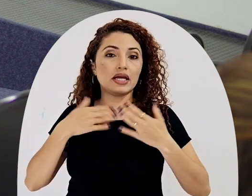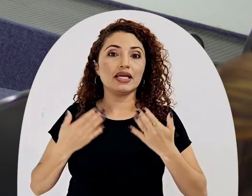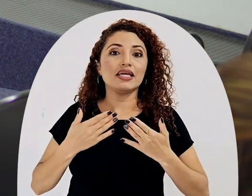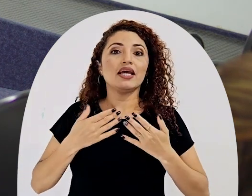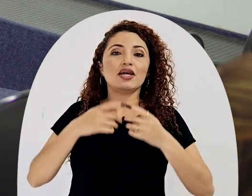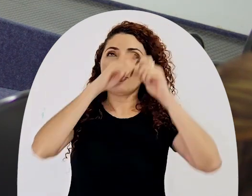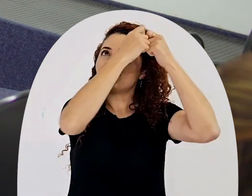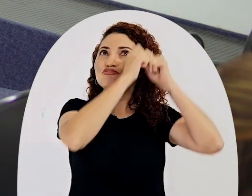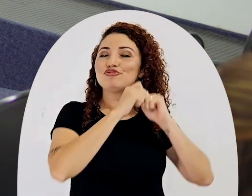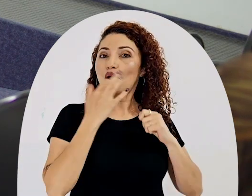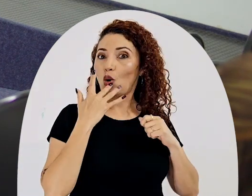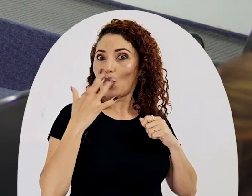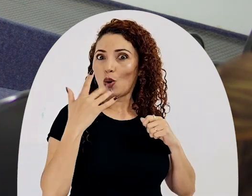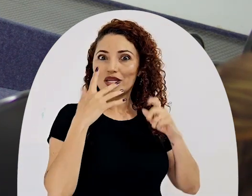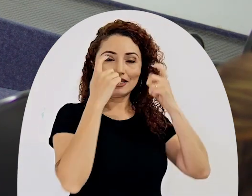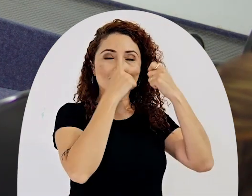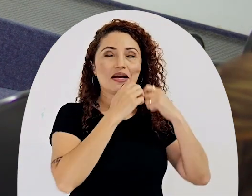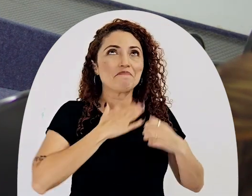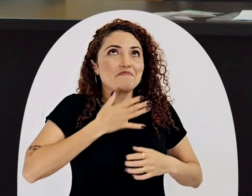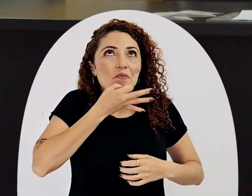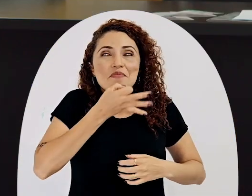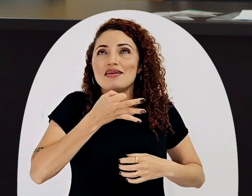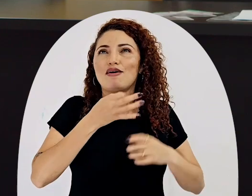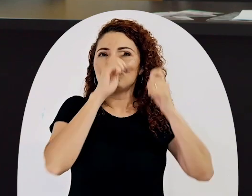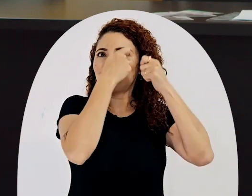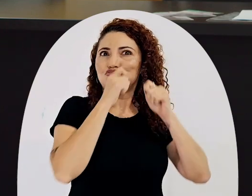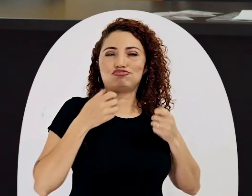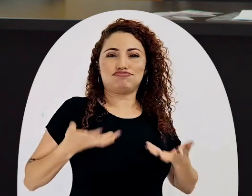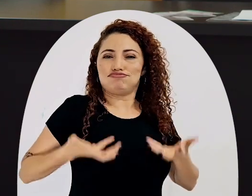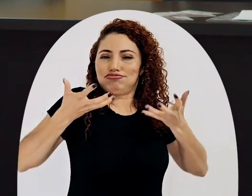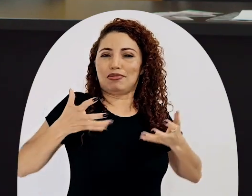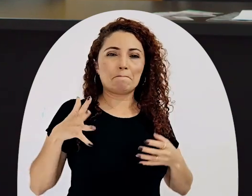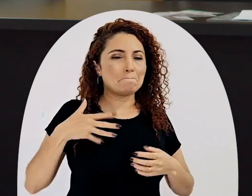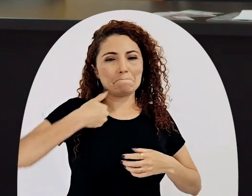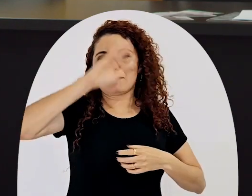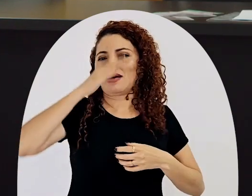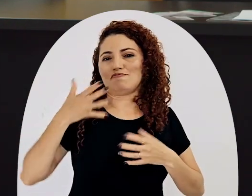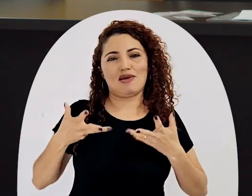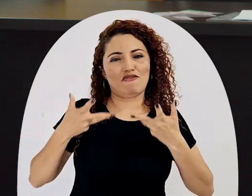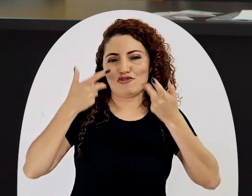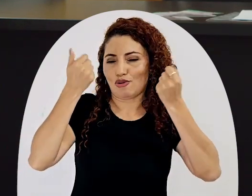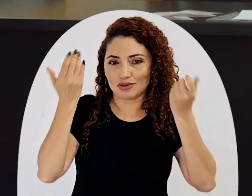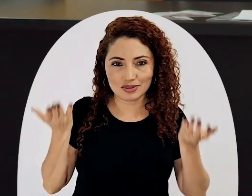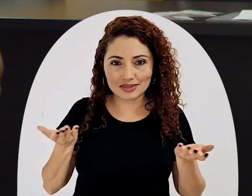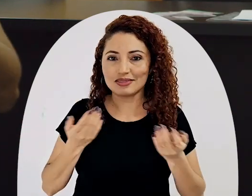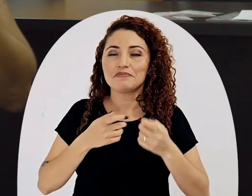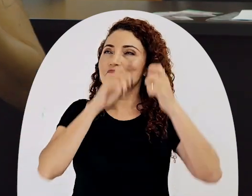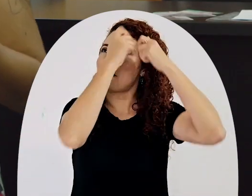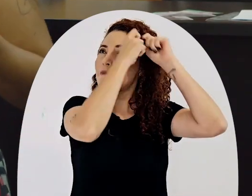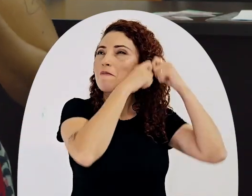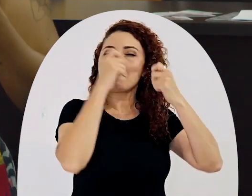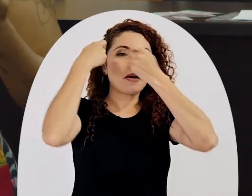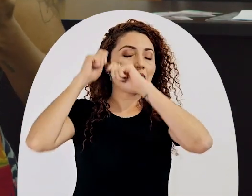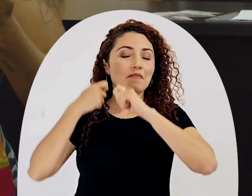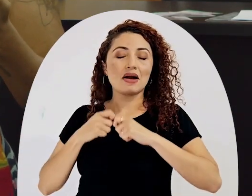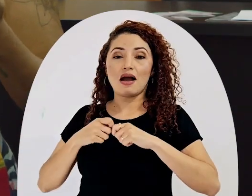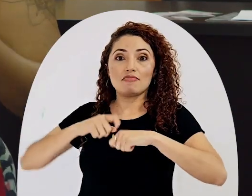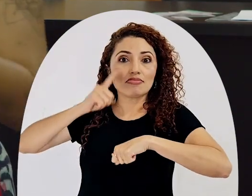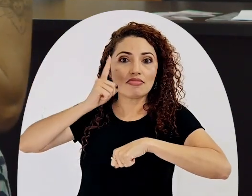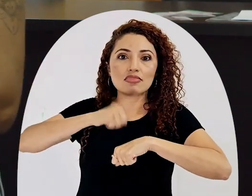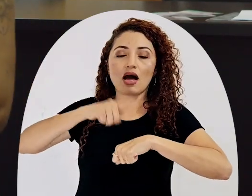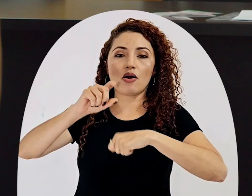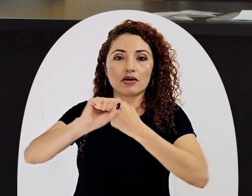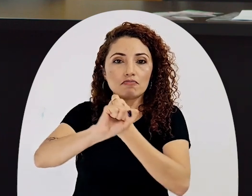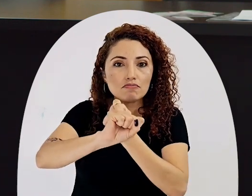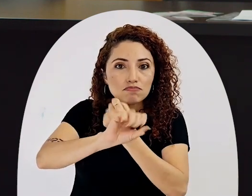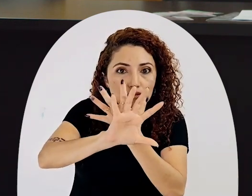eu coloquei umas tranças coloridas, que para mim foram as tranças mais incríveis que eu coloquei. E eu sempre gosto de dizer que, quando